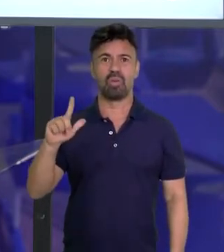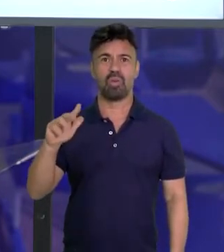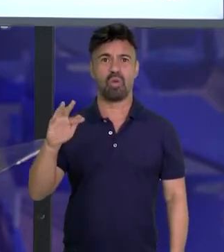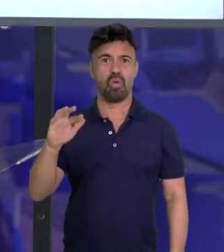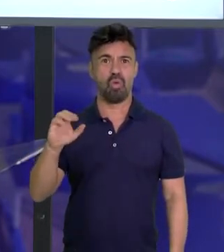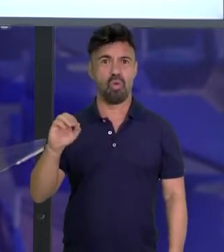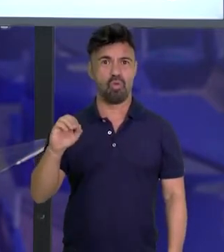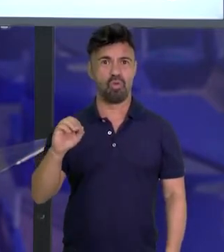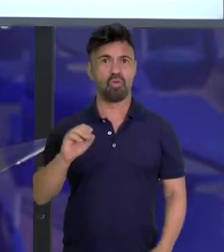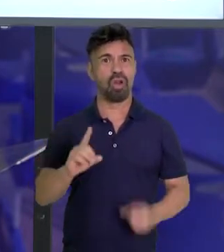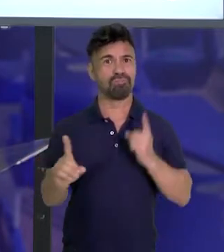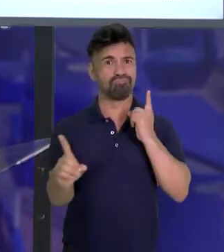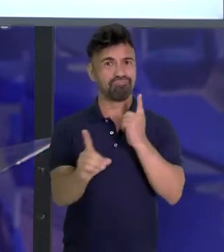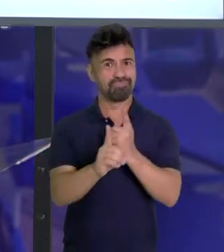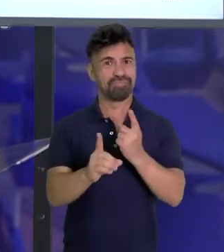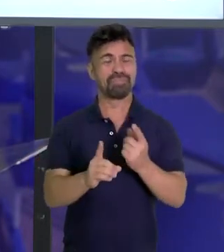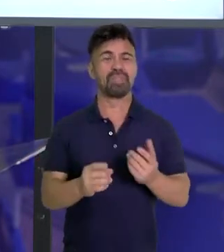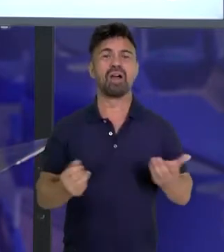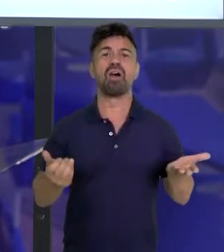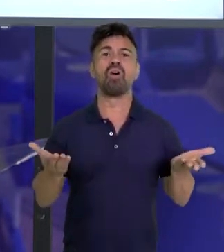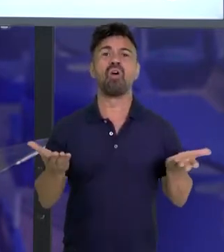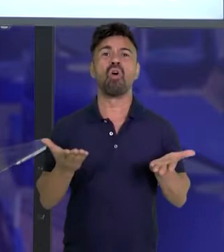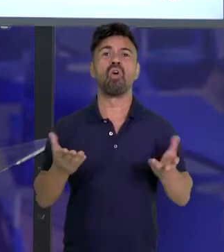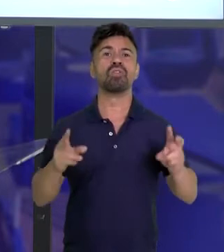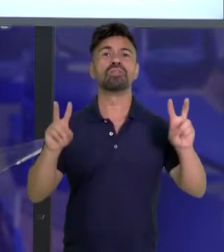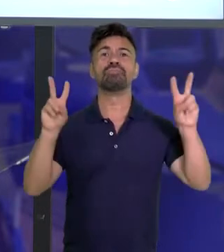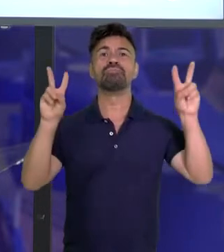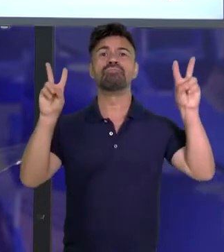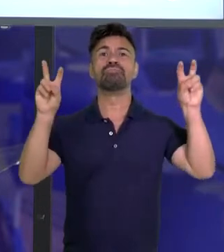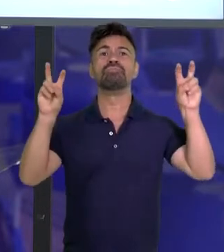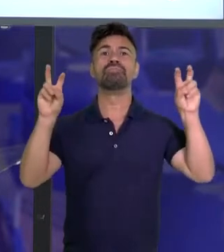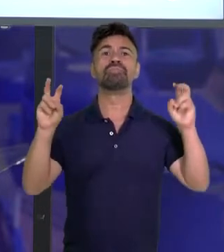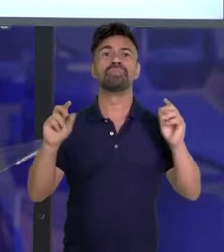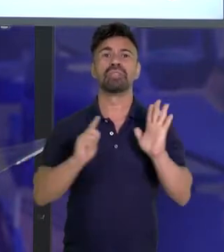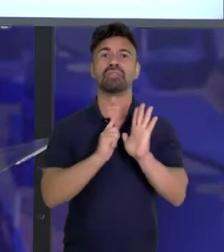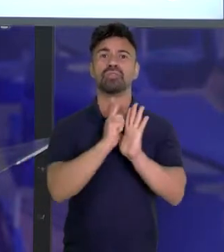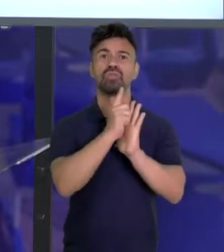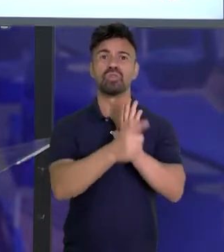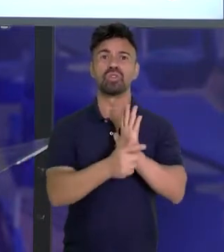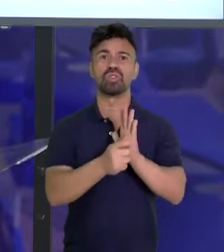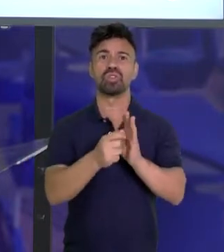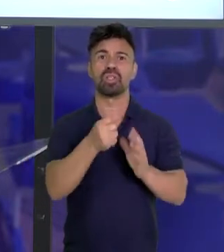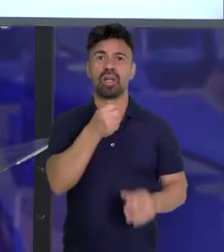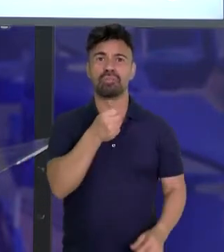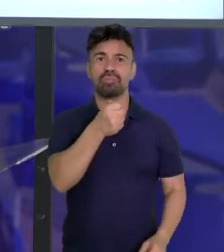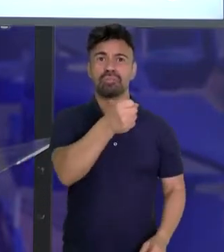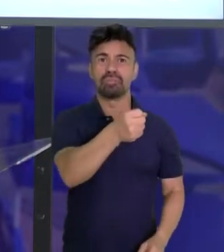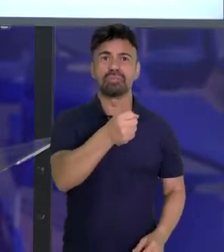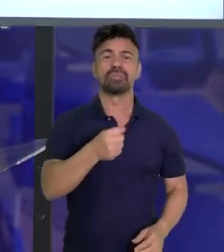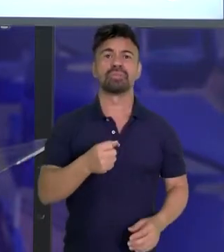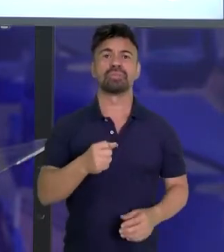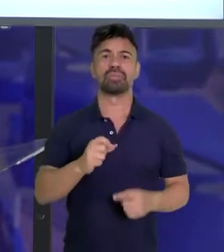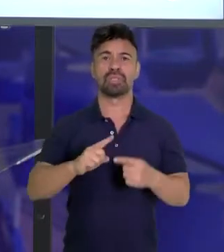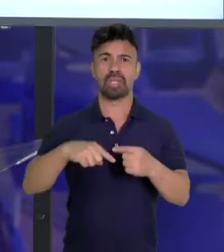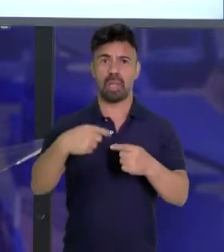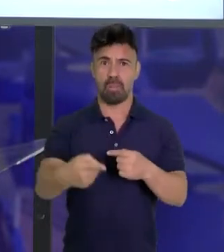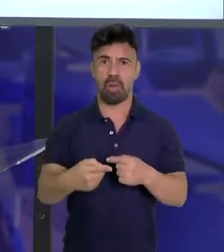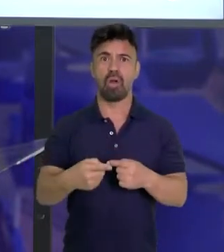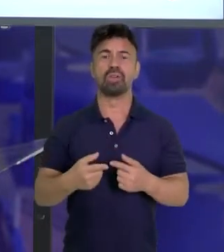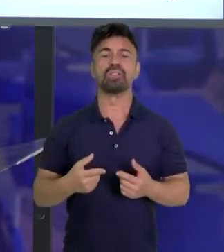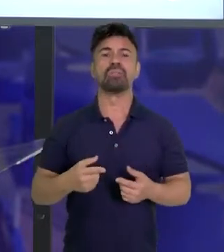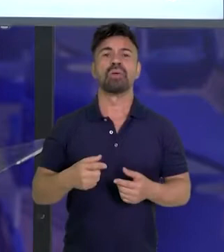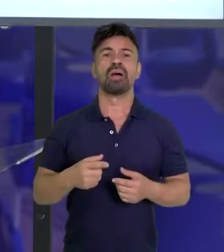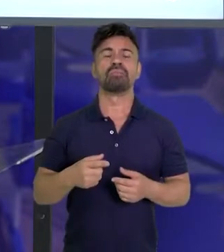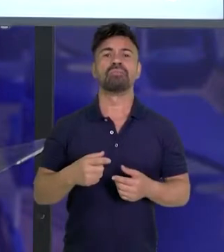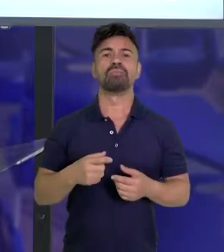nosso reencontro. Hoje a gente vai falar um pouquinho sobre o gênero reportagem e na próxima aula já